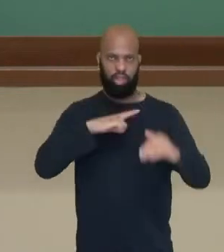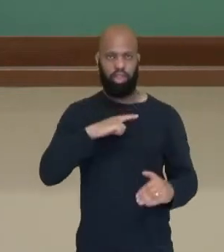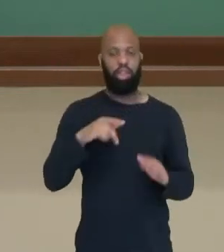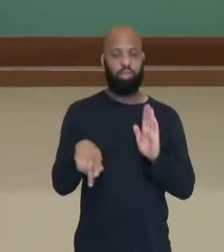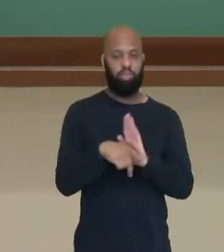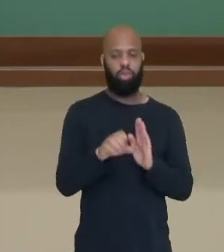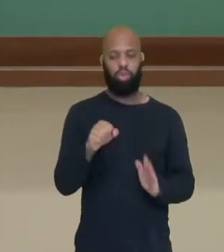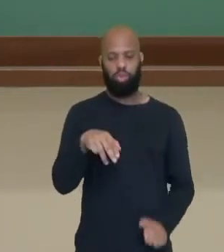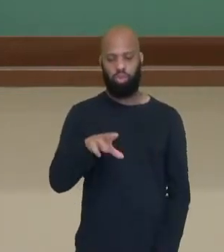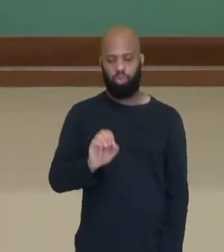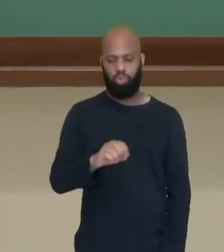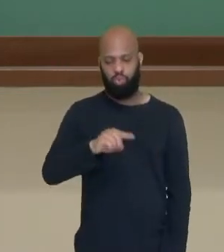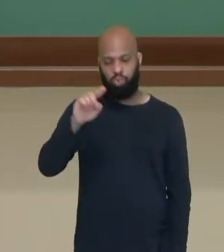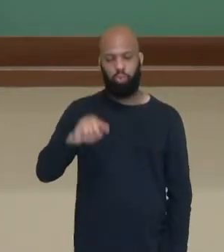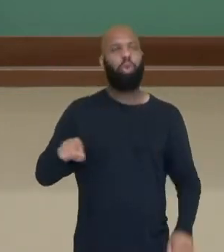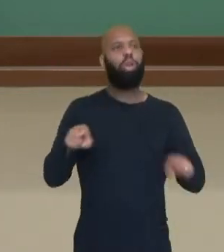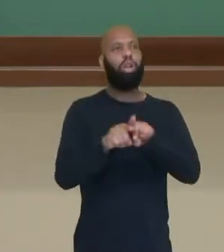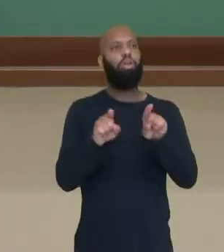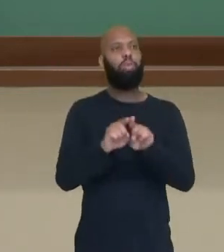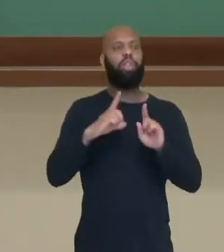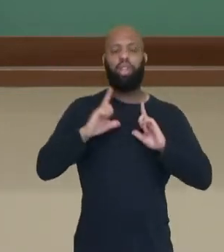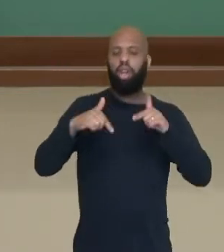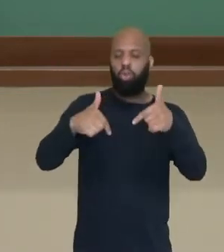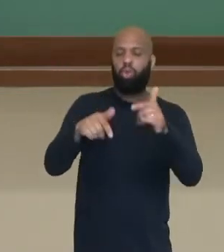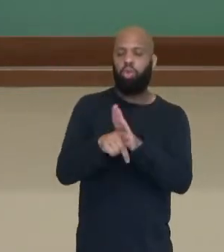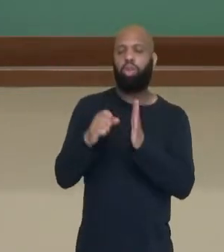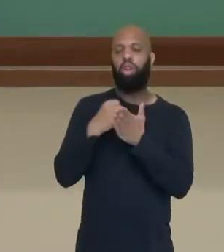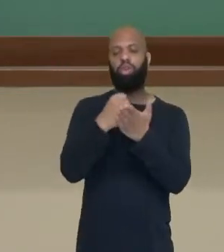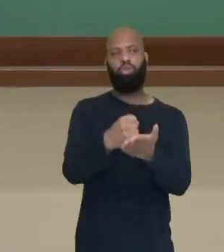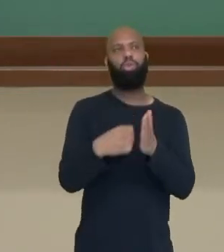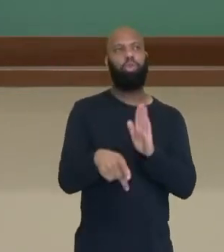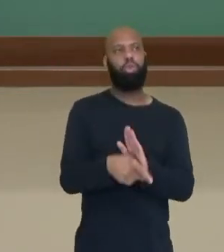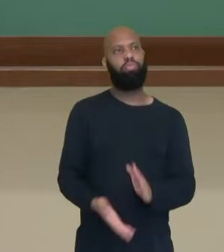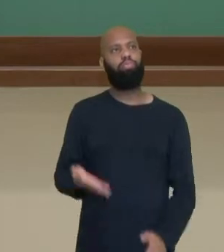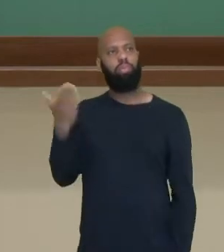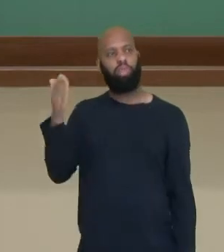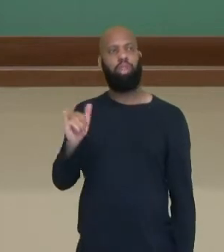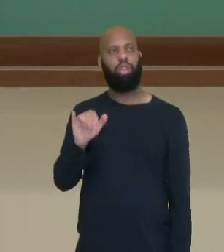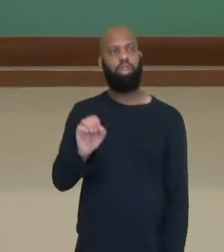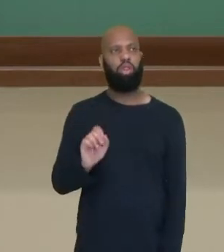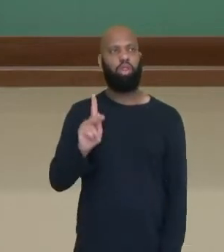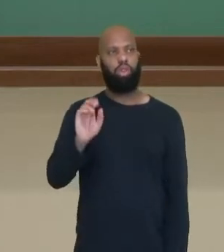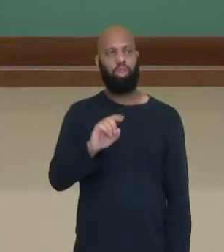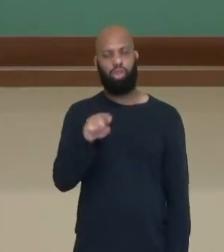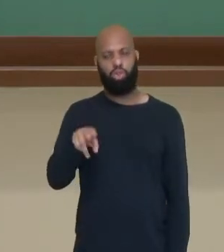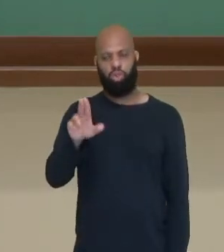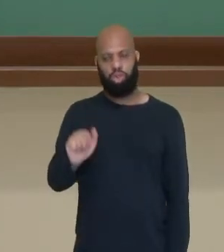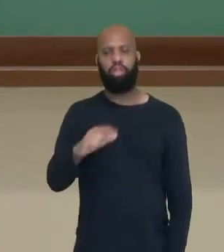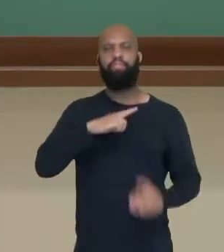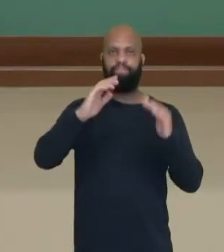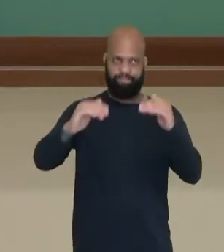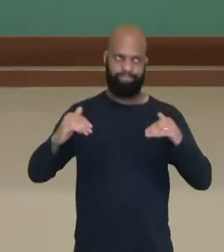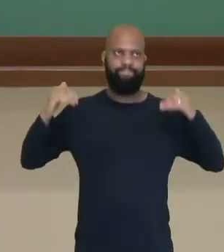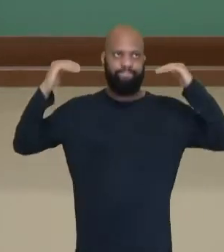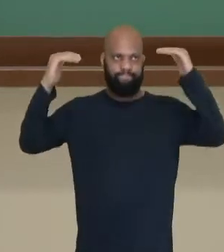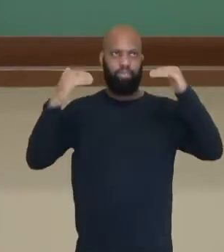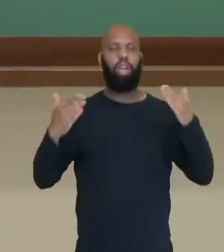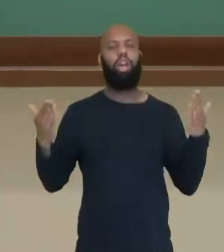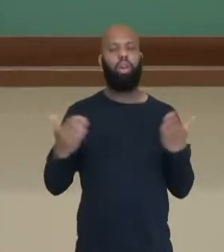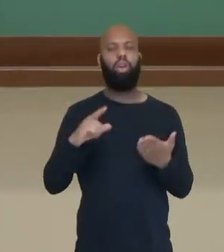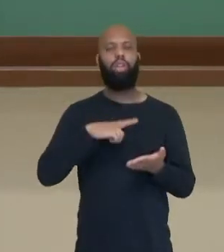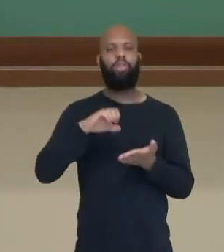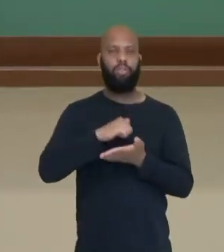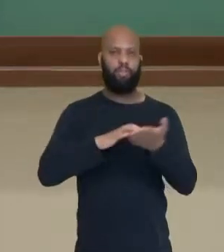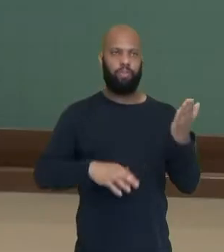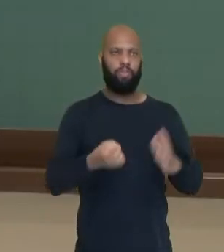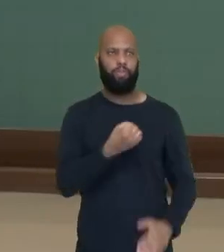eles atuam também como ajudantes desses yokozunas, que são os lutadores mais graduados.